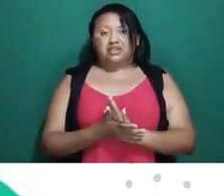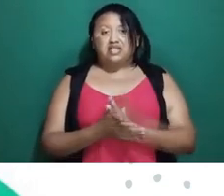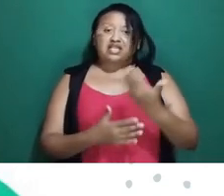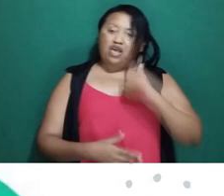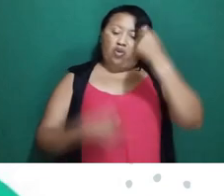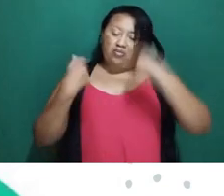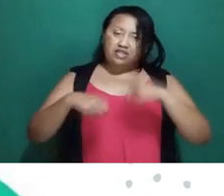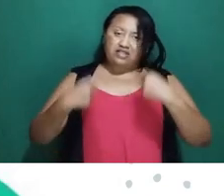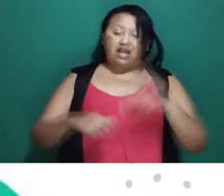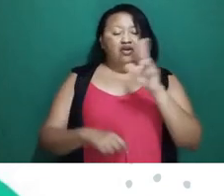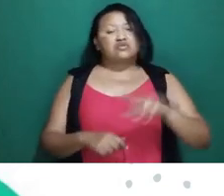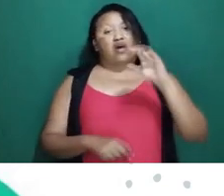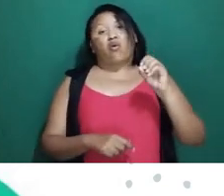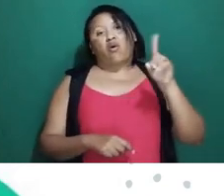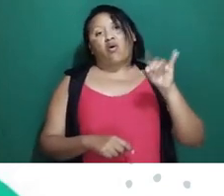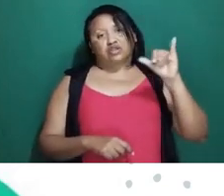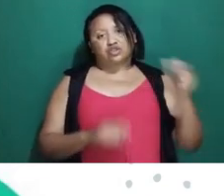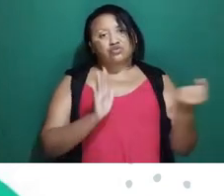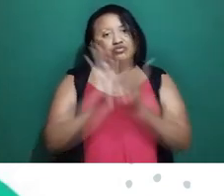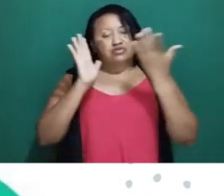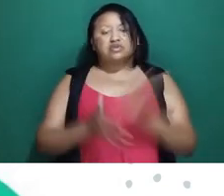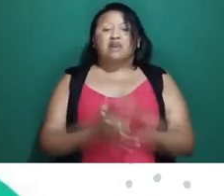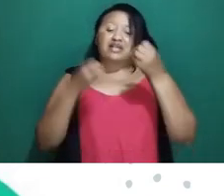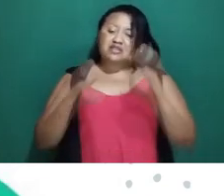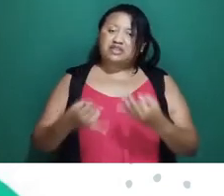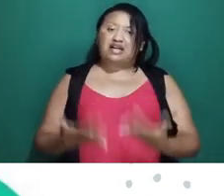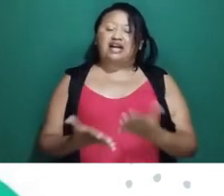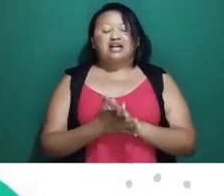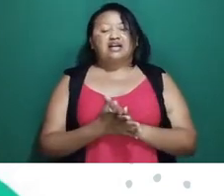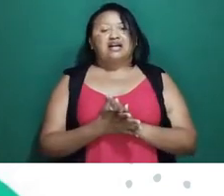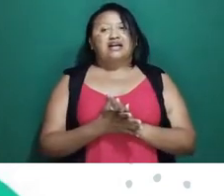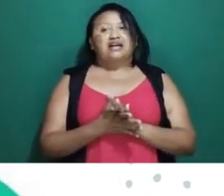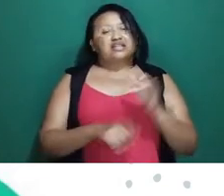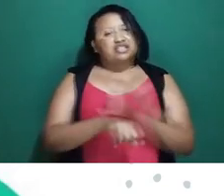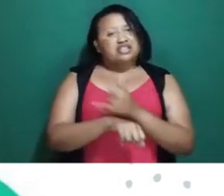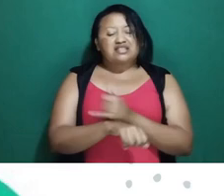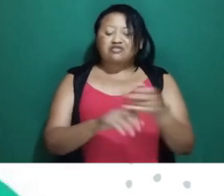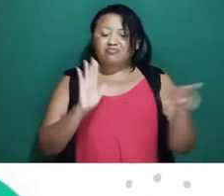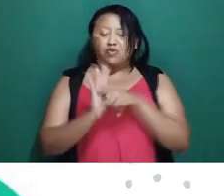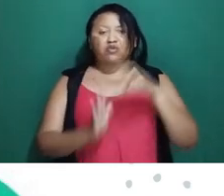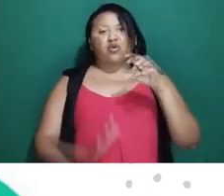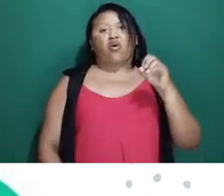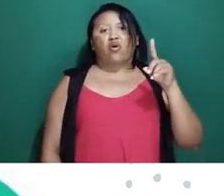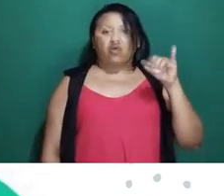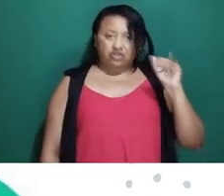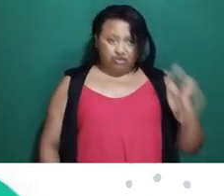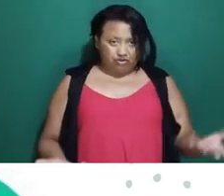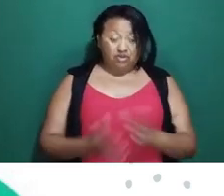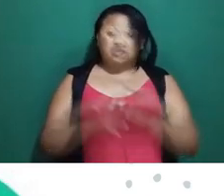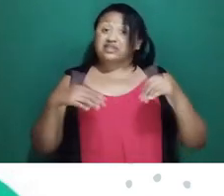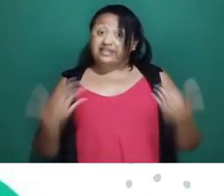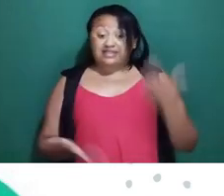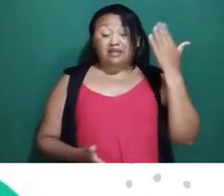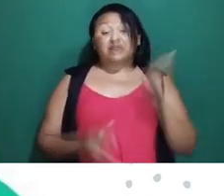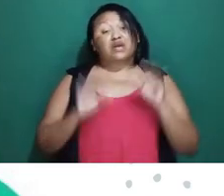eu precisar usar o código para explicar o funcionamento do próprio o código E aí